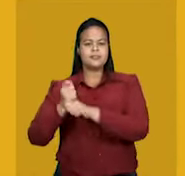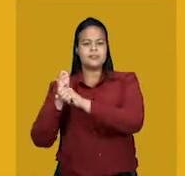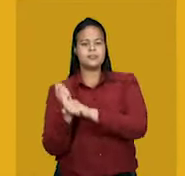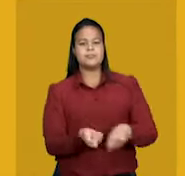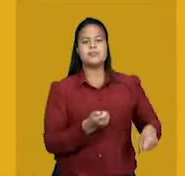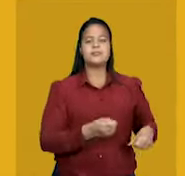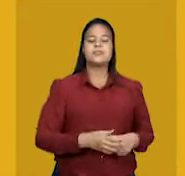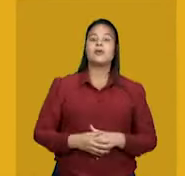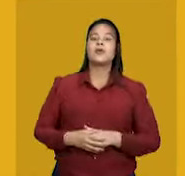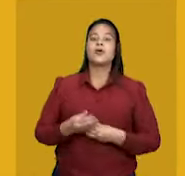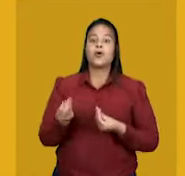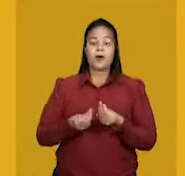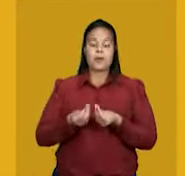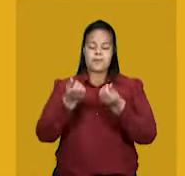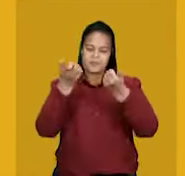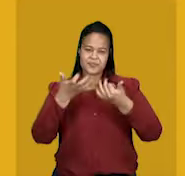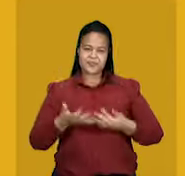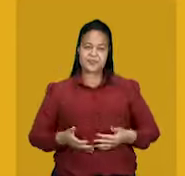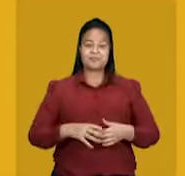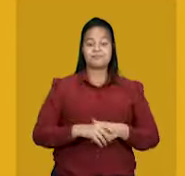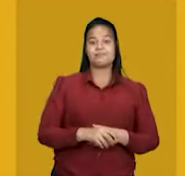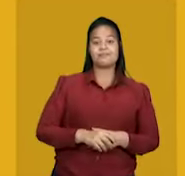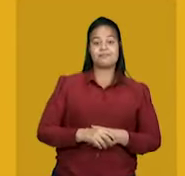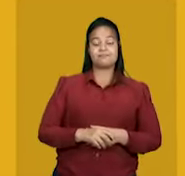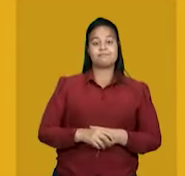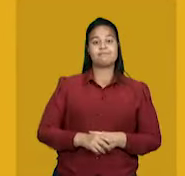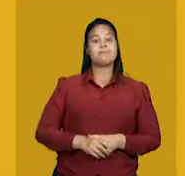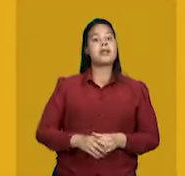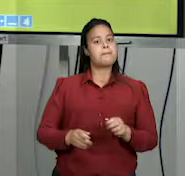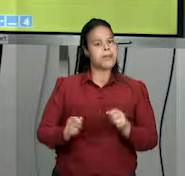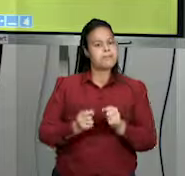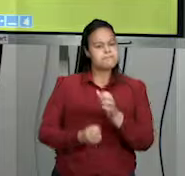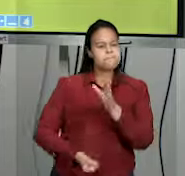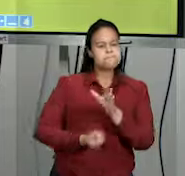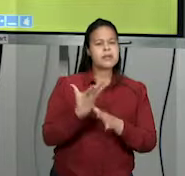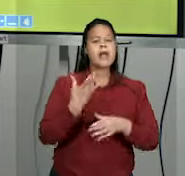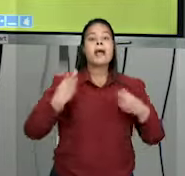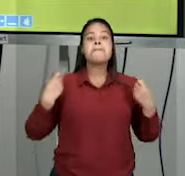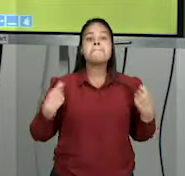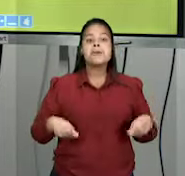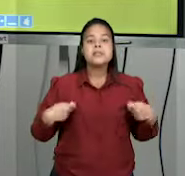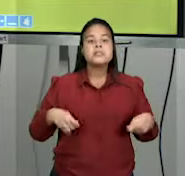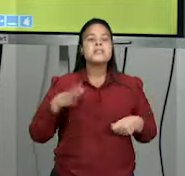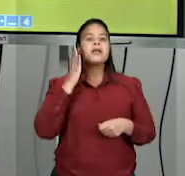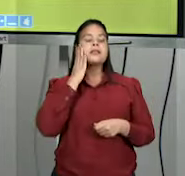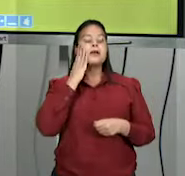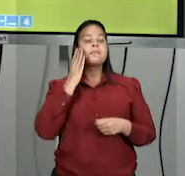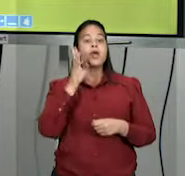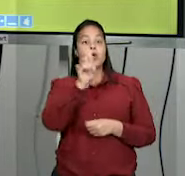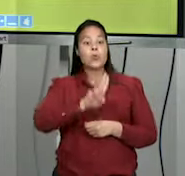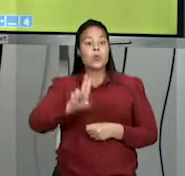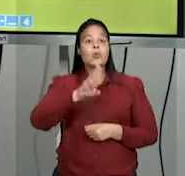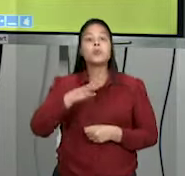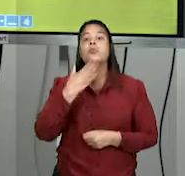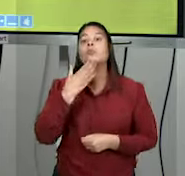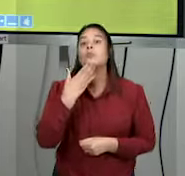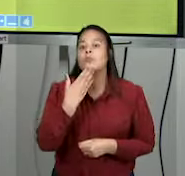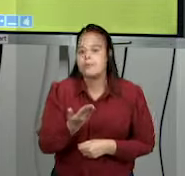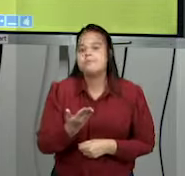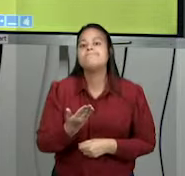Olha só, para fabricar o machado, a gente precisa dominar as técnicas de